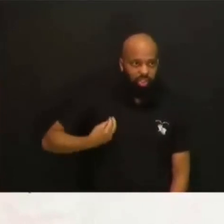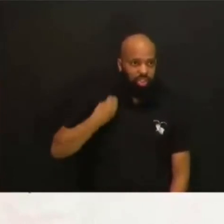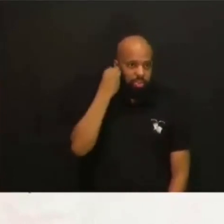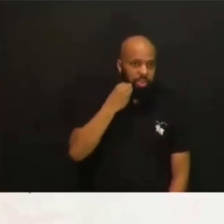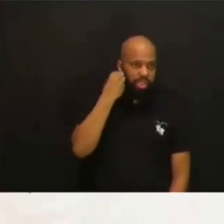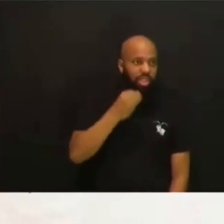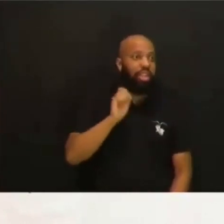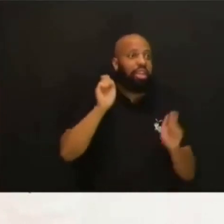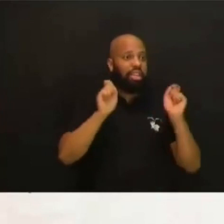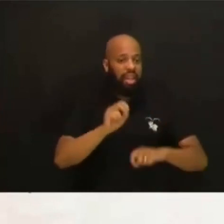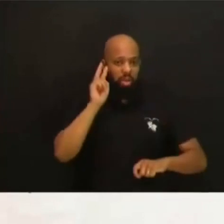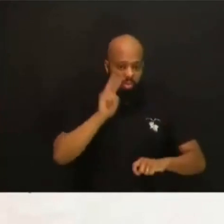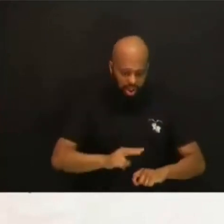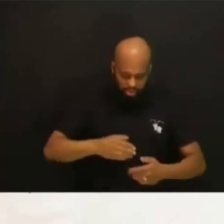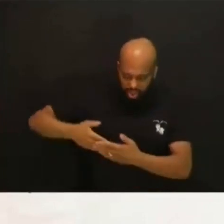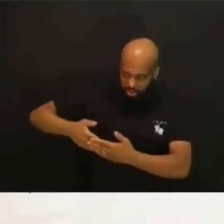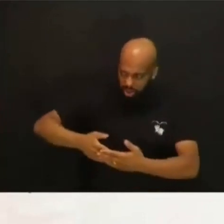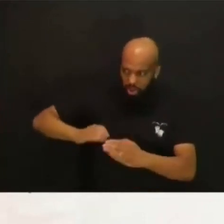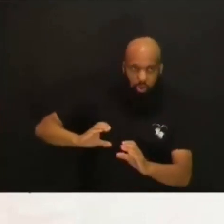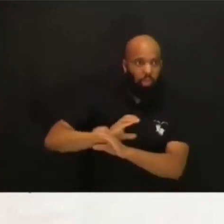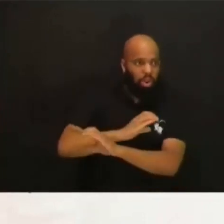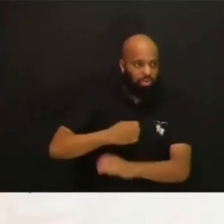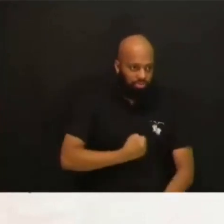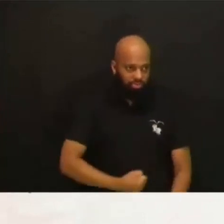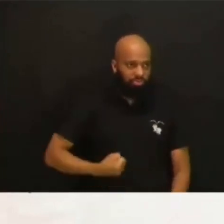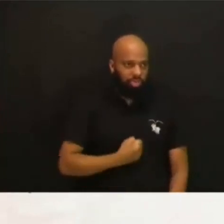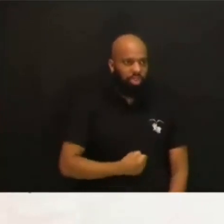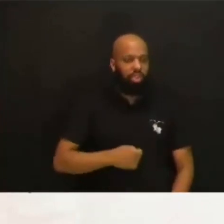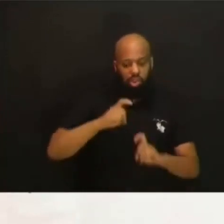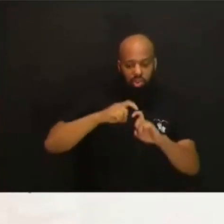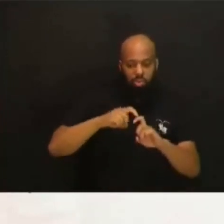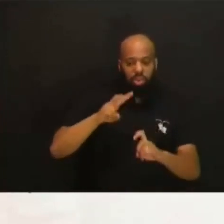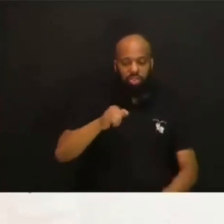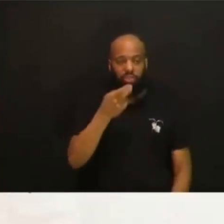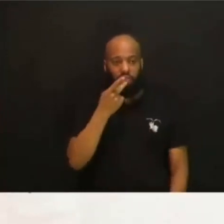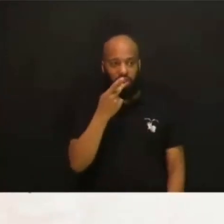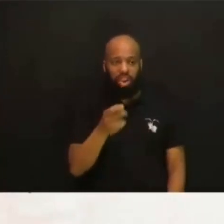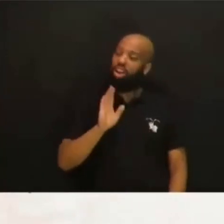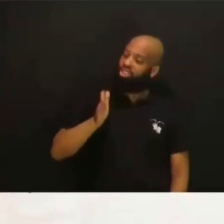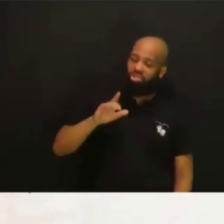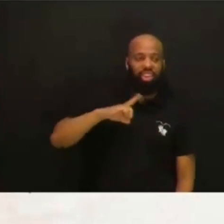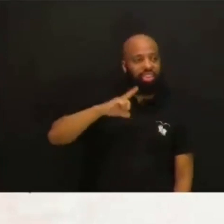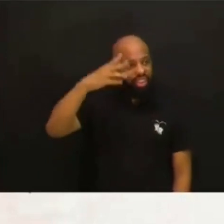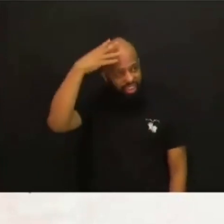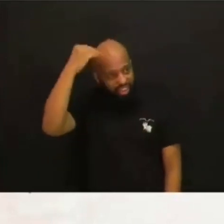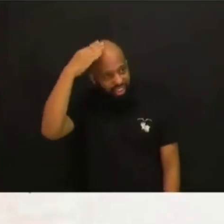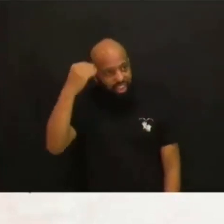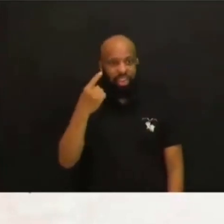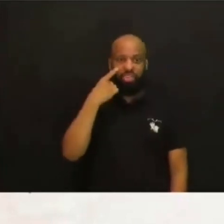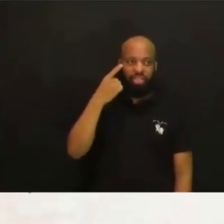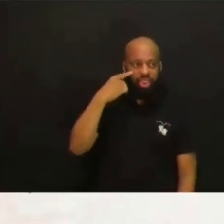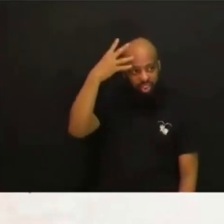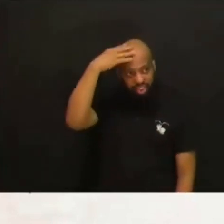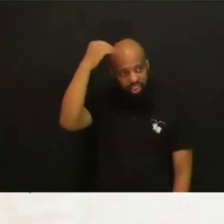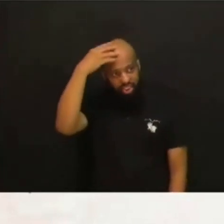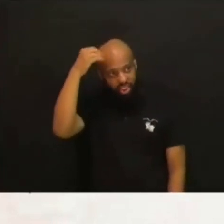dá para ver o bebê inteiro na ecografia. E o médico vai te dizer, olha, ele já tem cabelo. Olha o cabelinho voando.